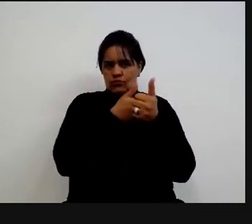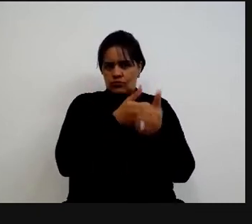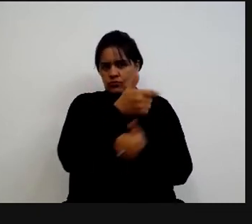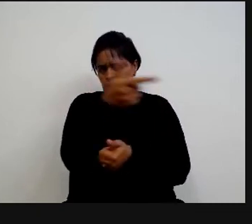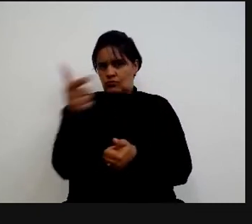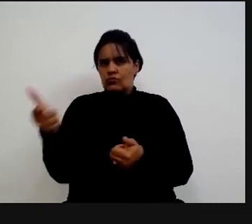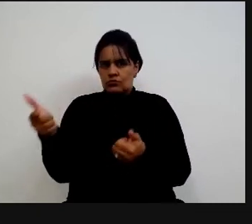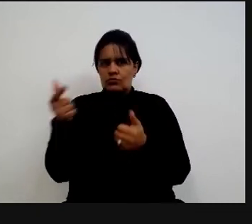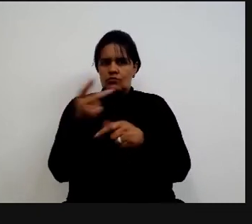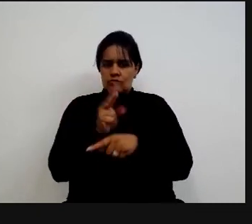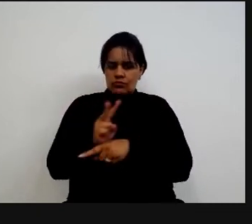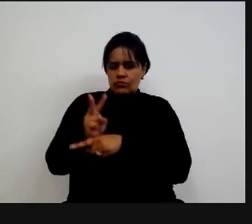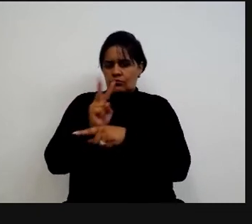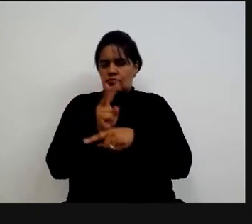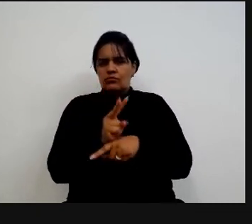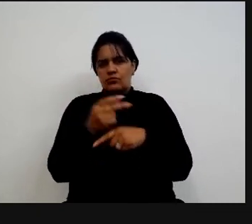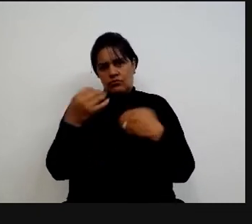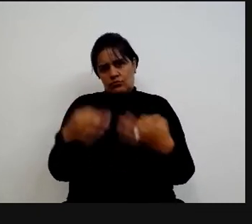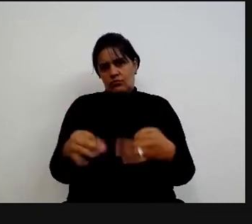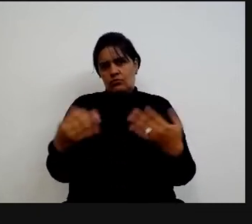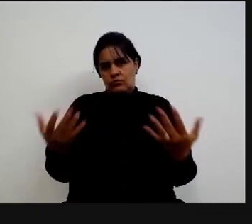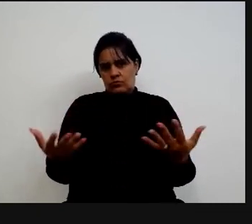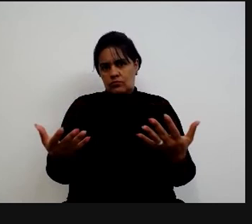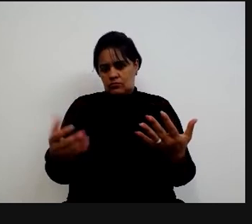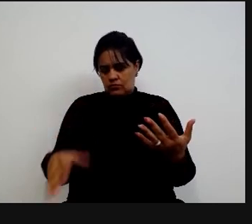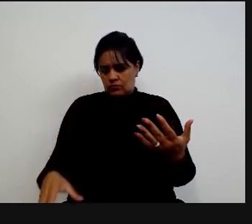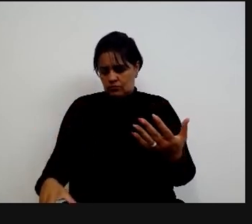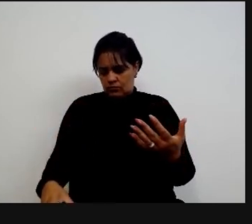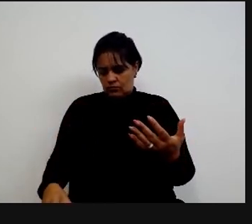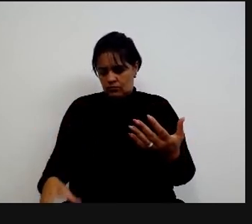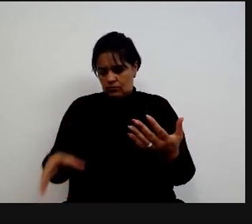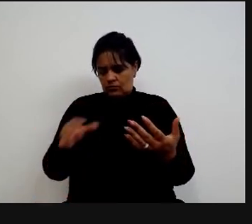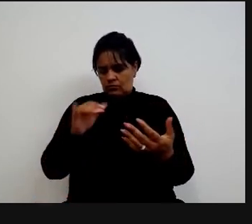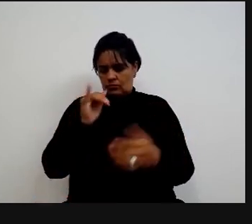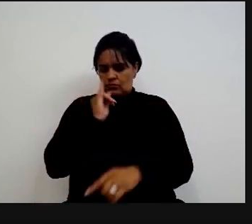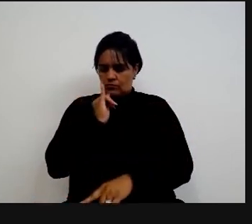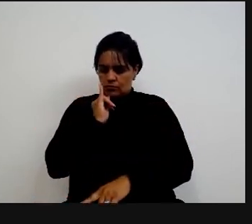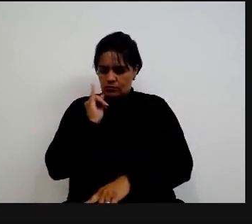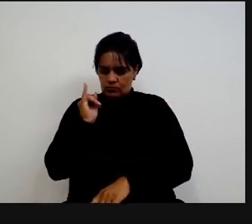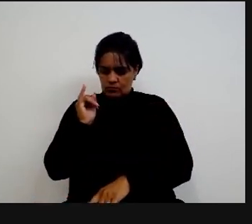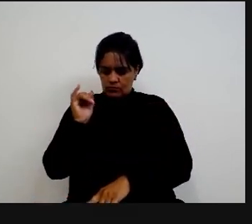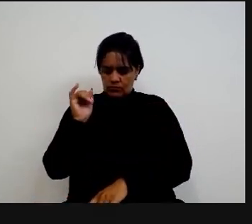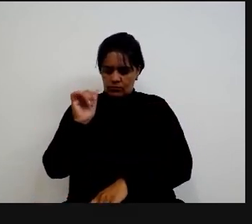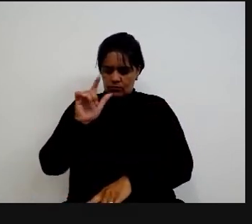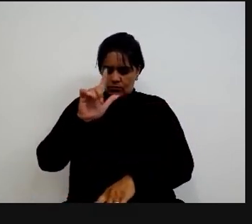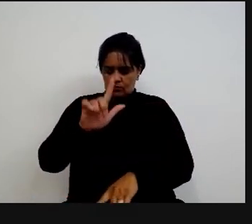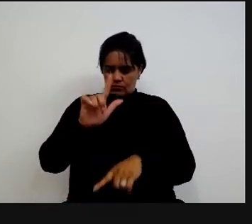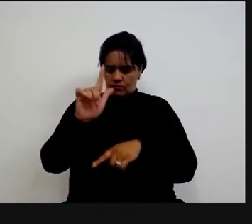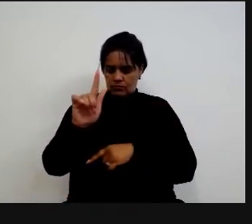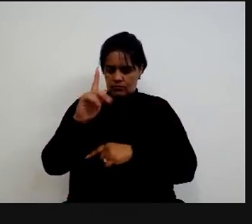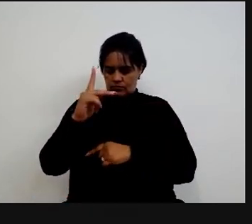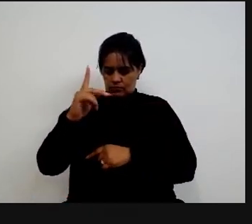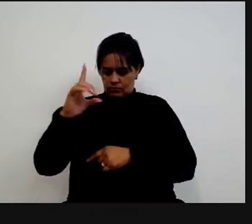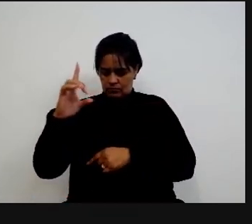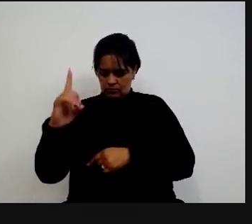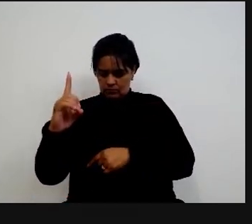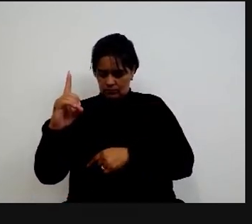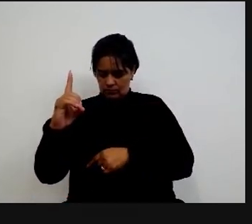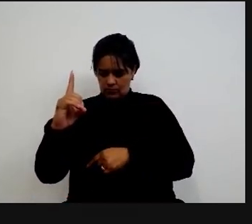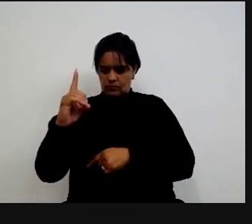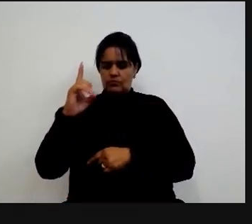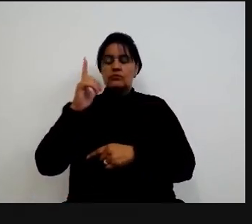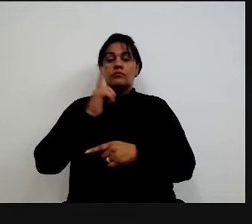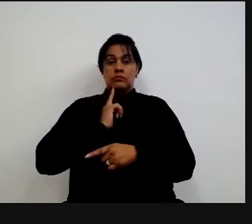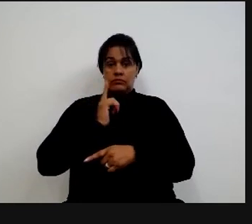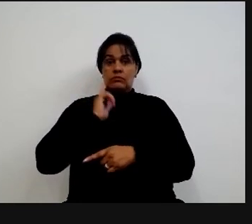né, que nos fiscalizam. Então, por exemplo, a LGPD, ela veio muito forte, então a gente precisa estar com